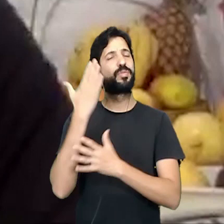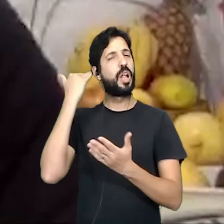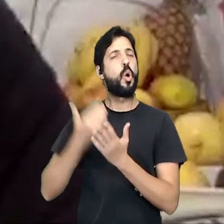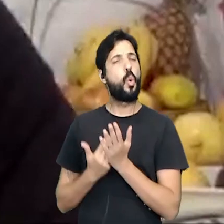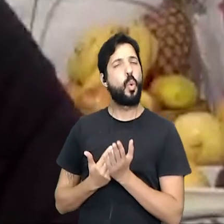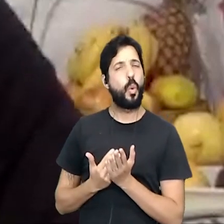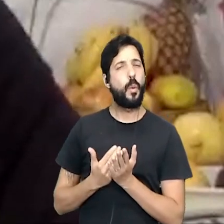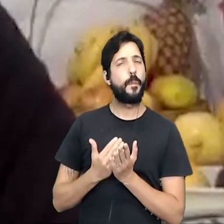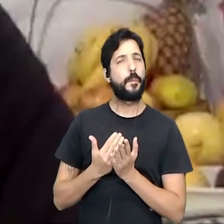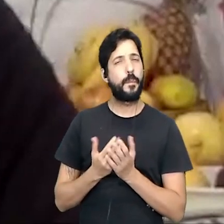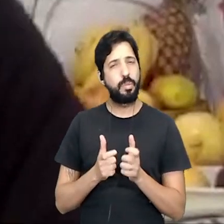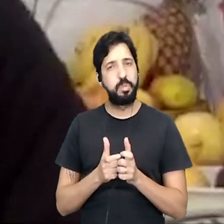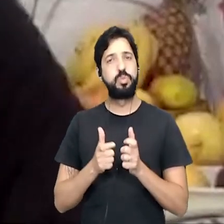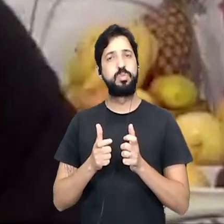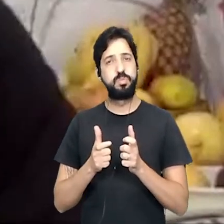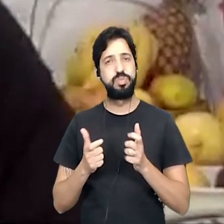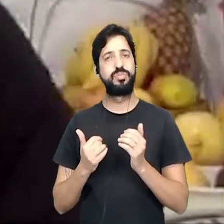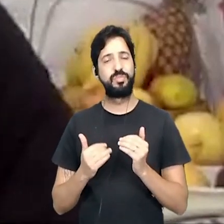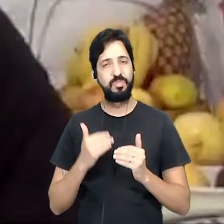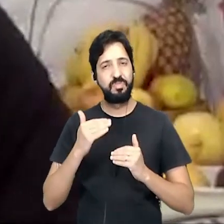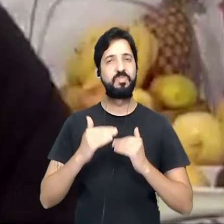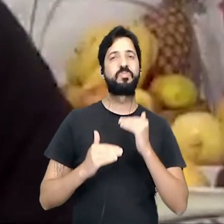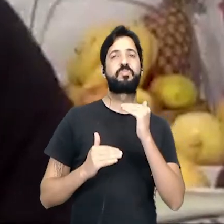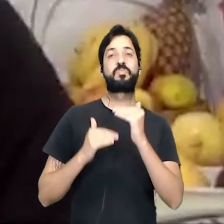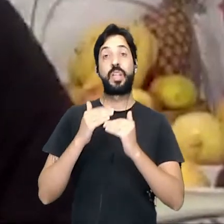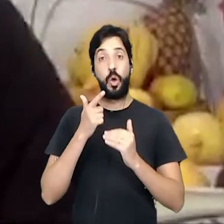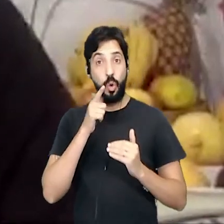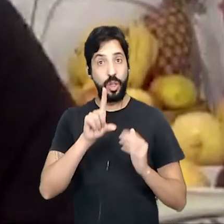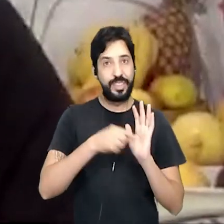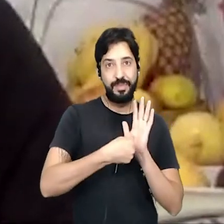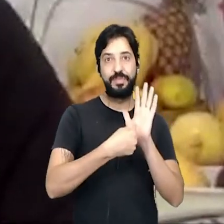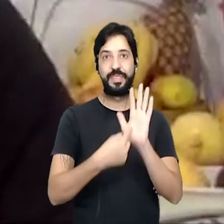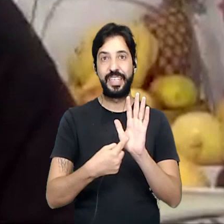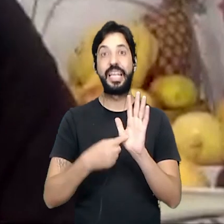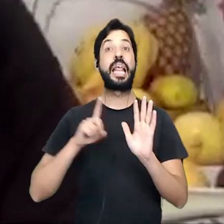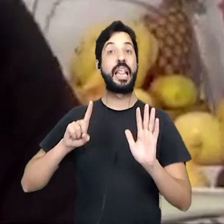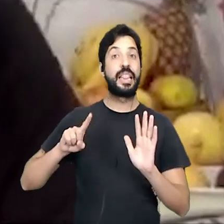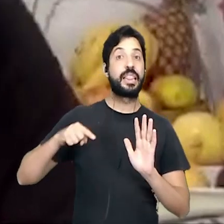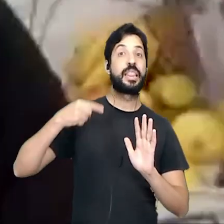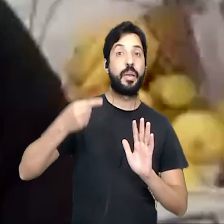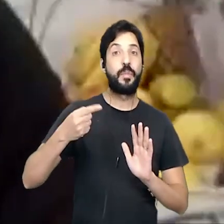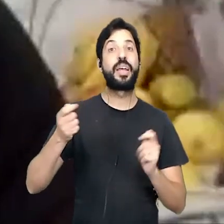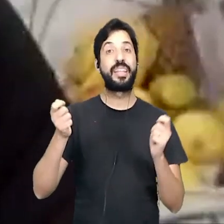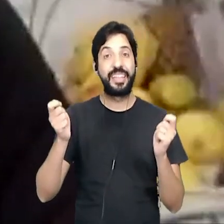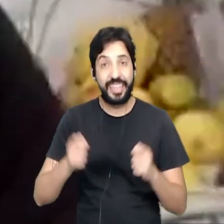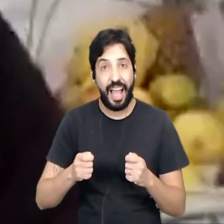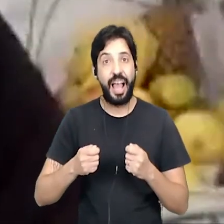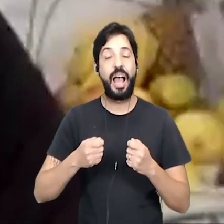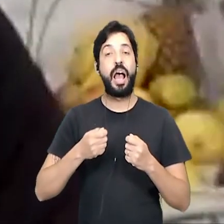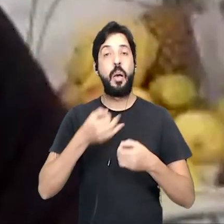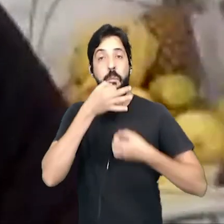né, desde ver assim, o comecinho dessa criação, ver ela sendo realizada e ainda